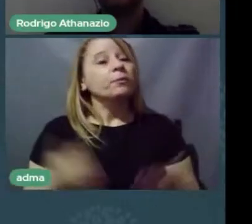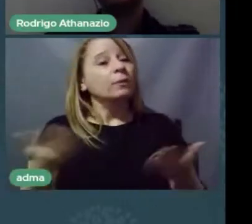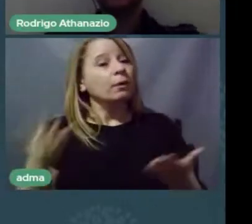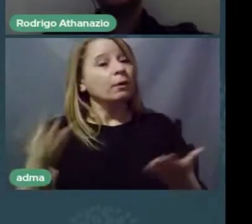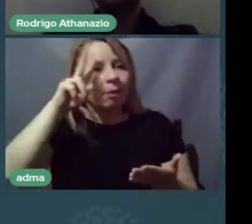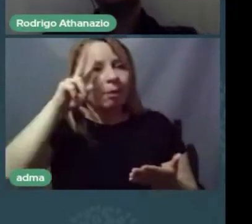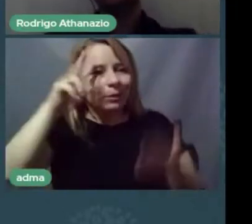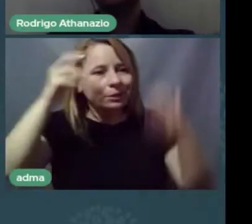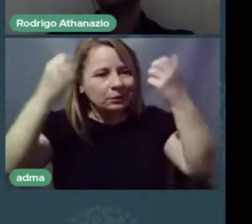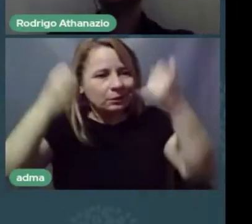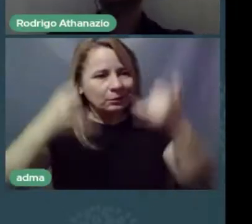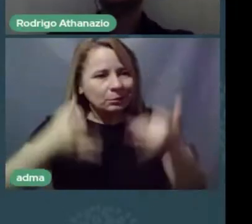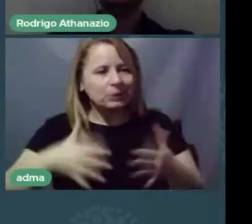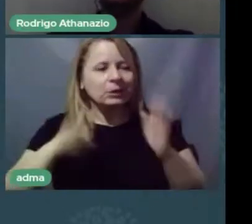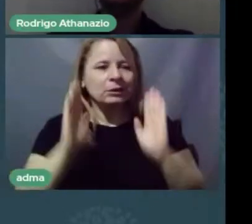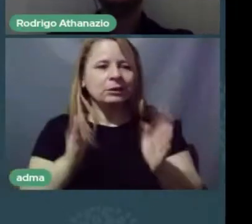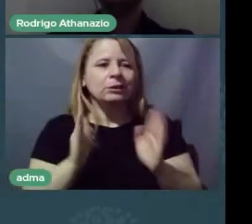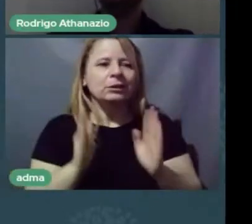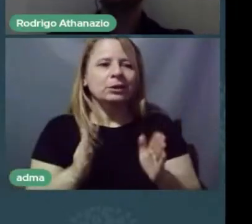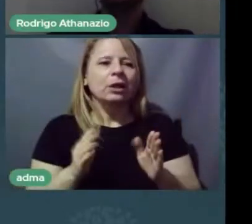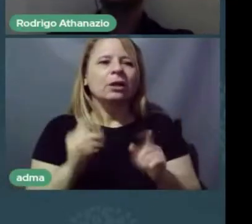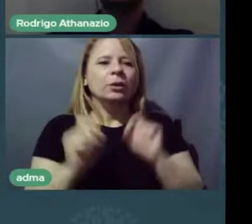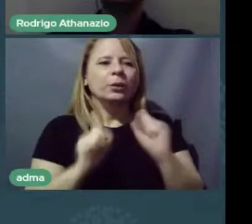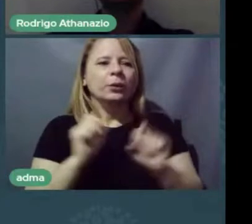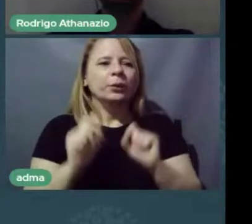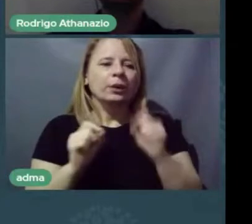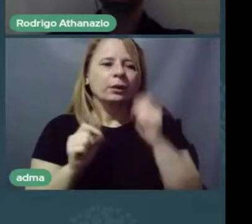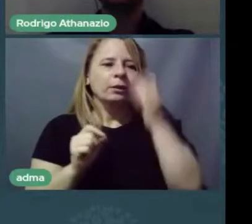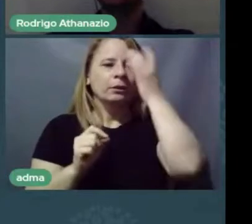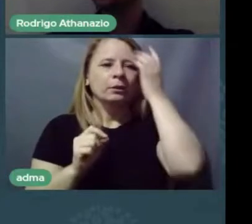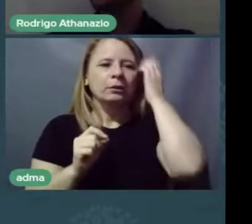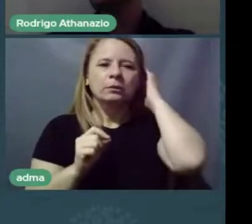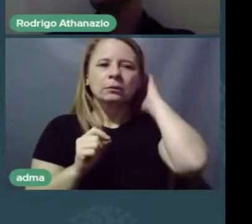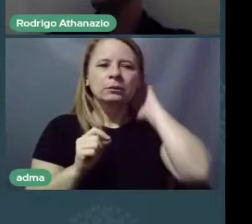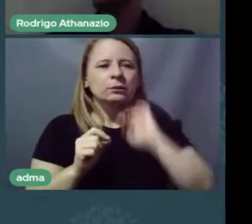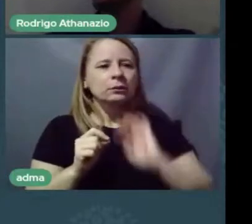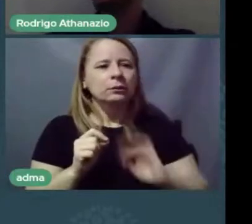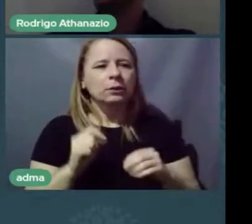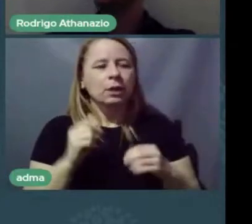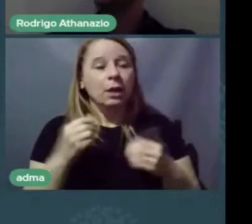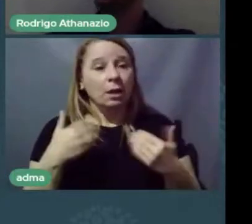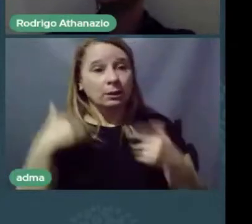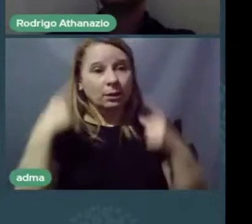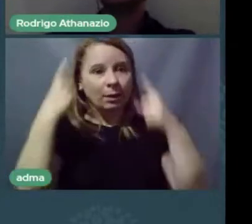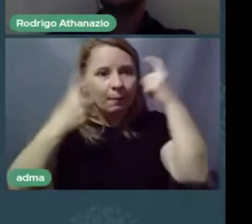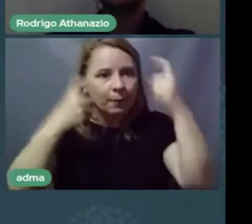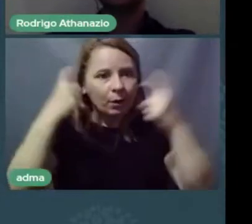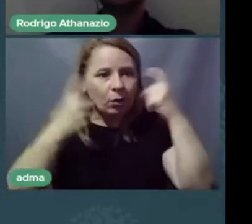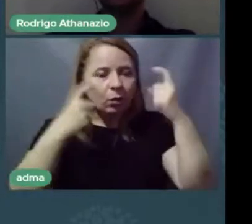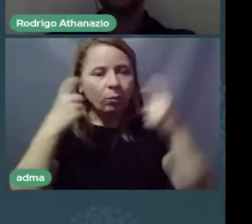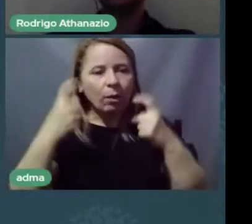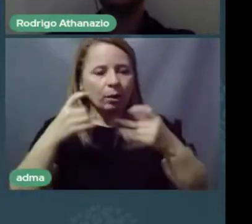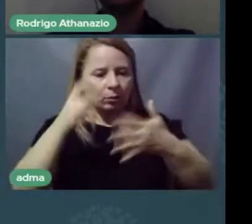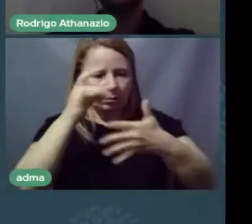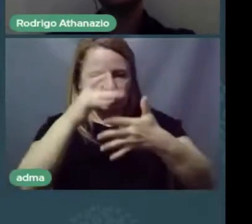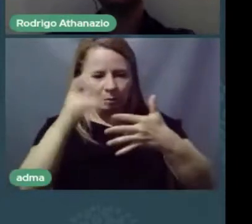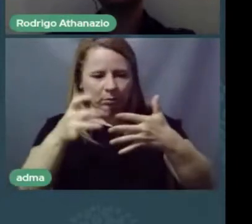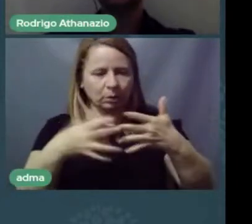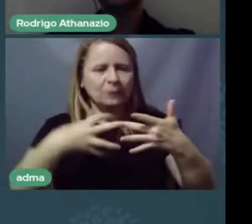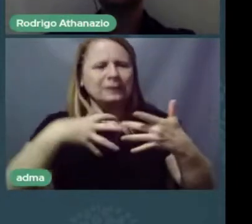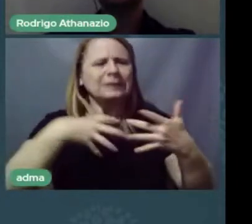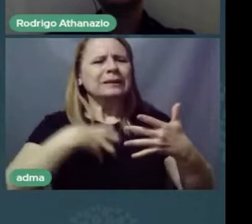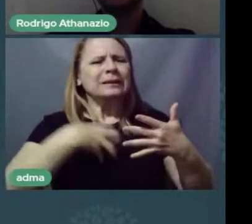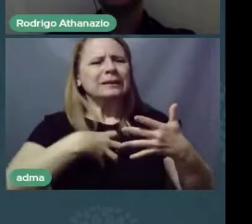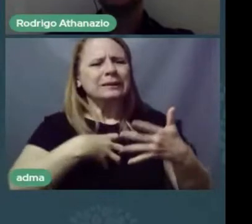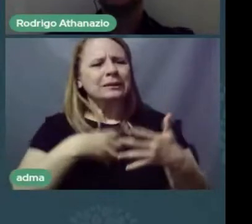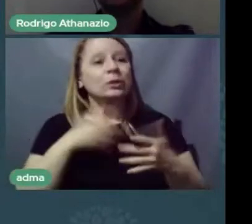com vocês, e por isso que a gente comenta aquela questão dos objetivos de risco futuro, da gente se preocupar com os sintomas do nosso paciente com asma, que a